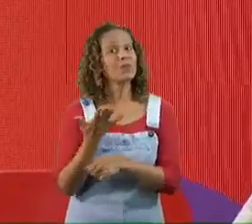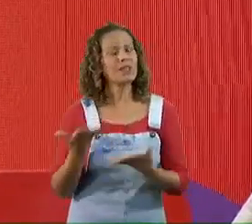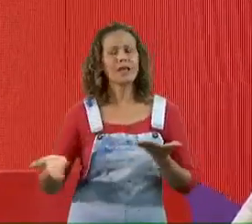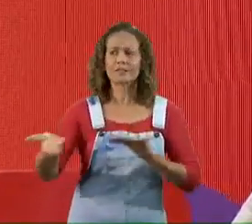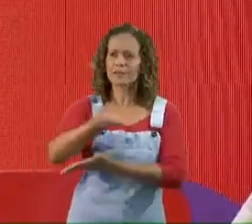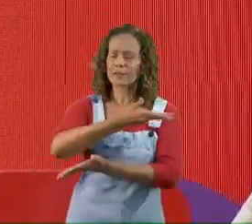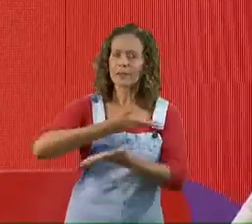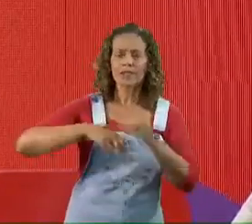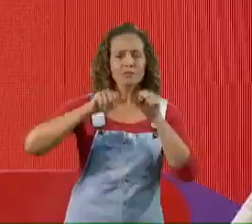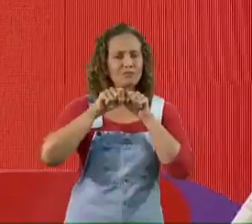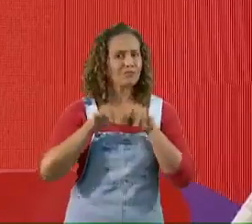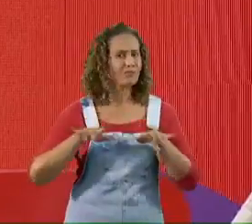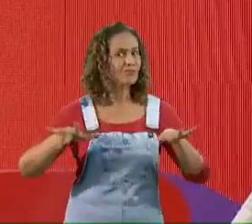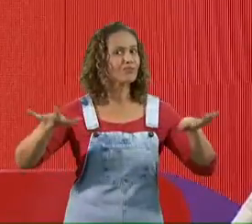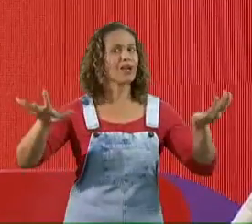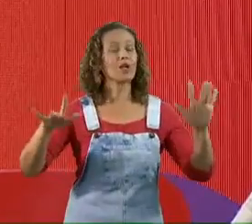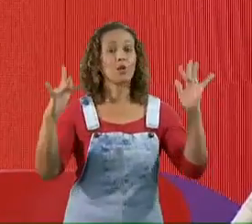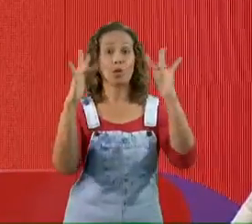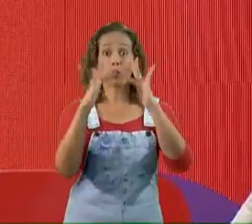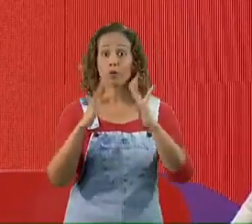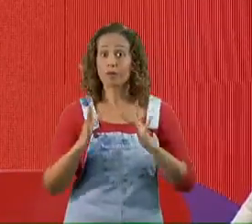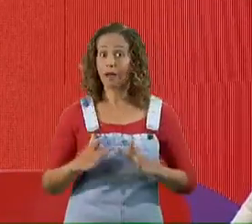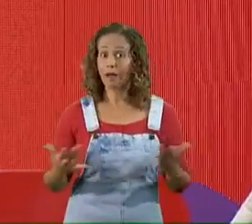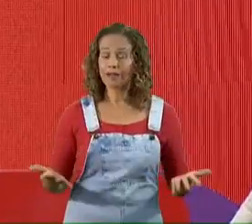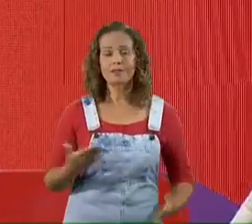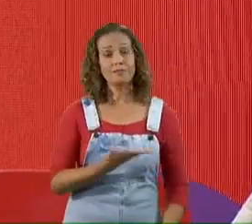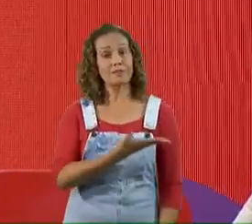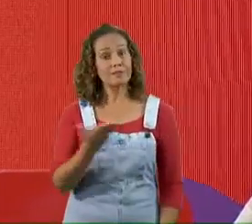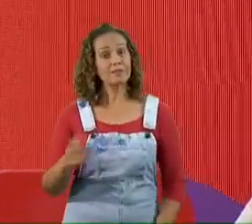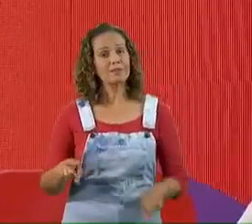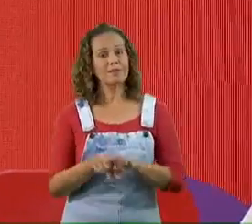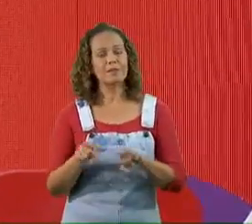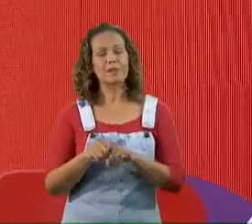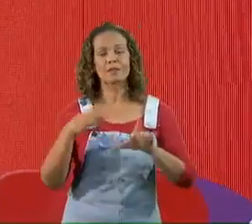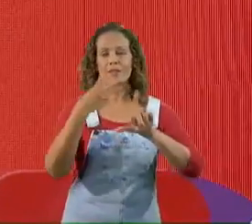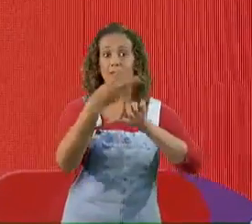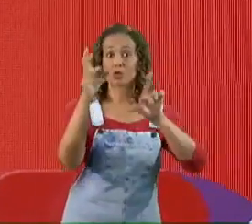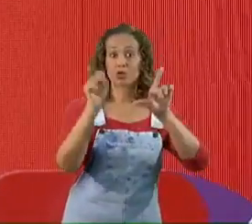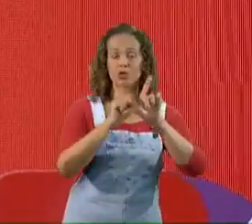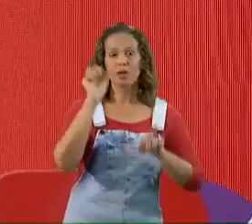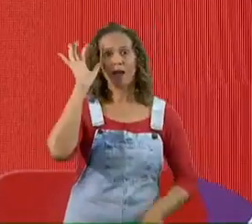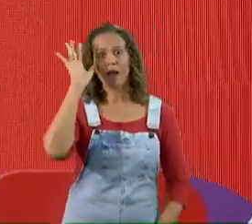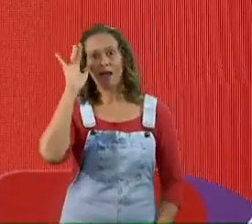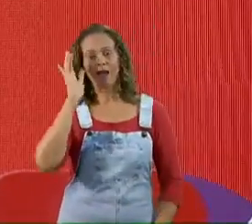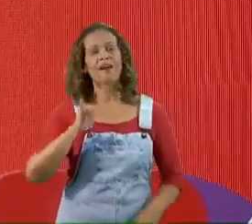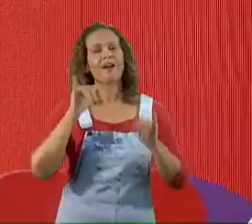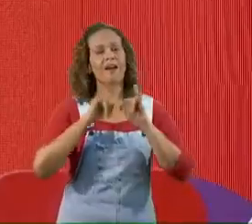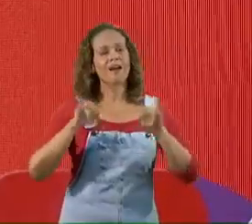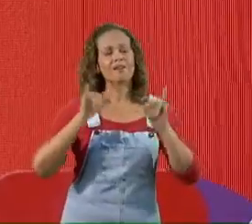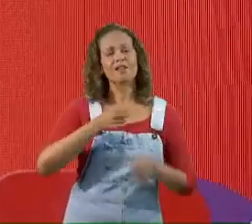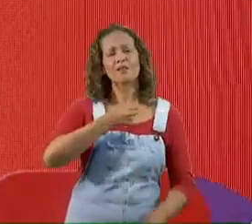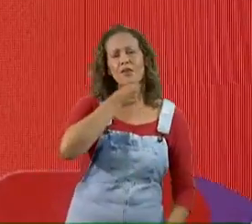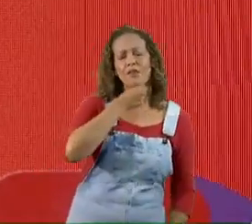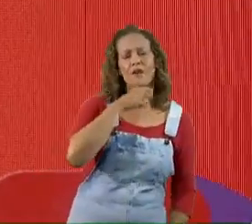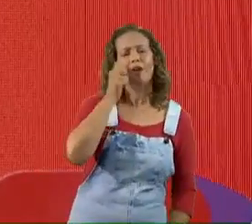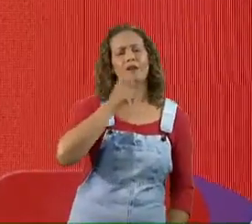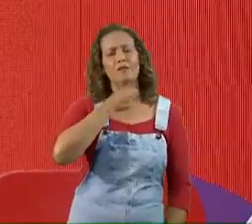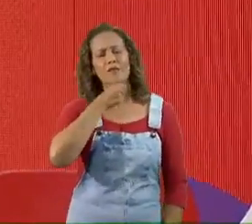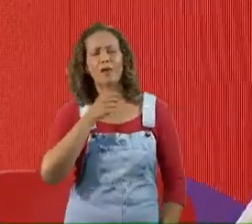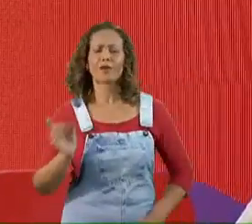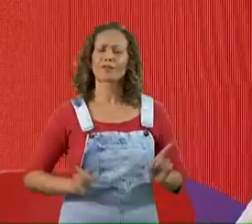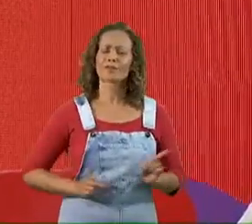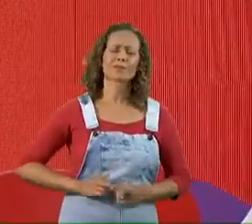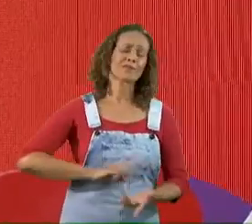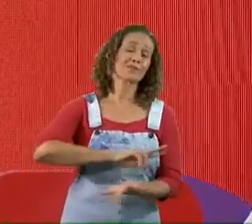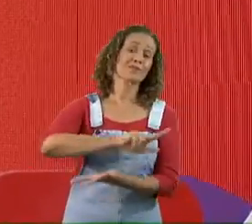esse link com todos os seus contatos. E você também que está aí ligadinho pela rede Super, avisa a vovó. Vovô, titi, os priminhos, os colegas